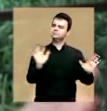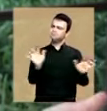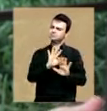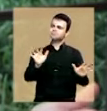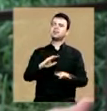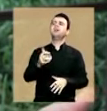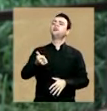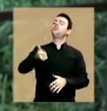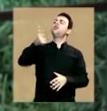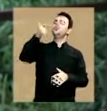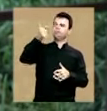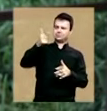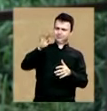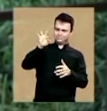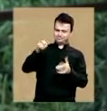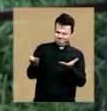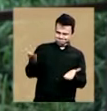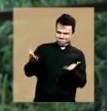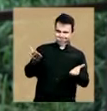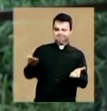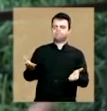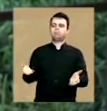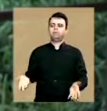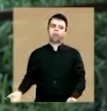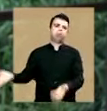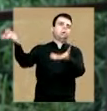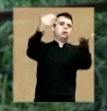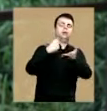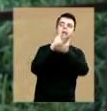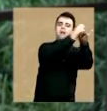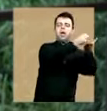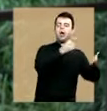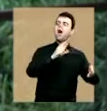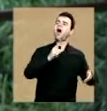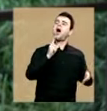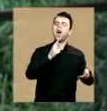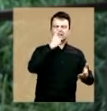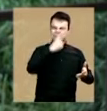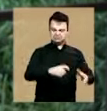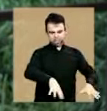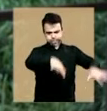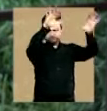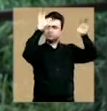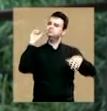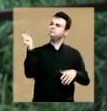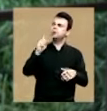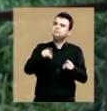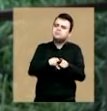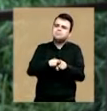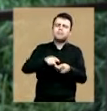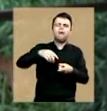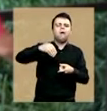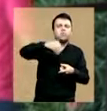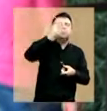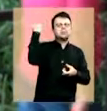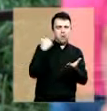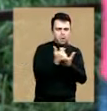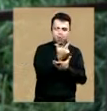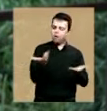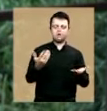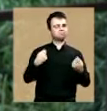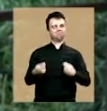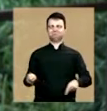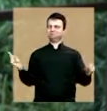de lixo para o aterro, e a gente deixa também de comprar o adubo que a gente comprava todo mês e tudo